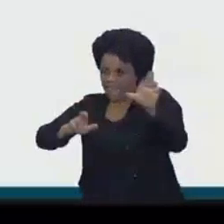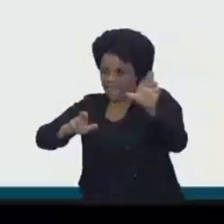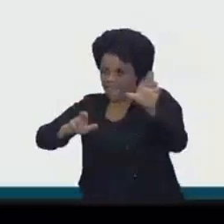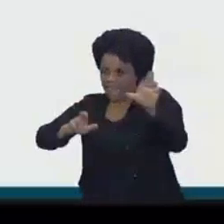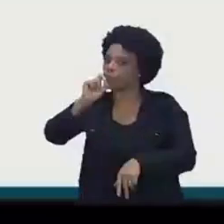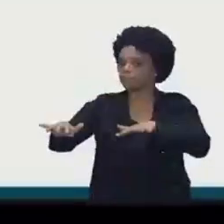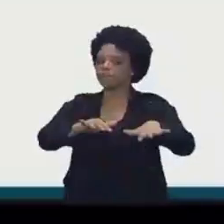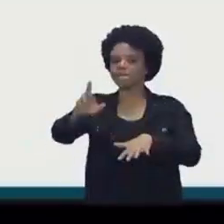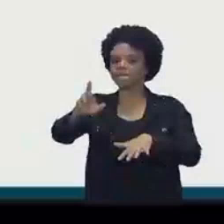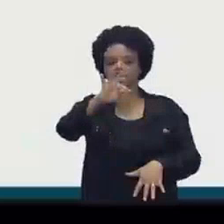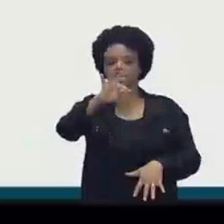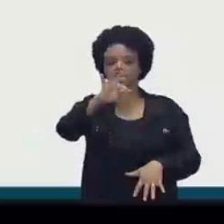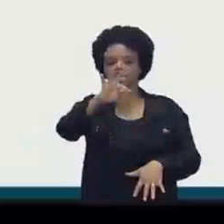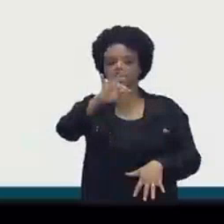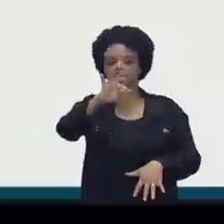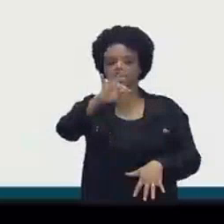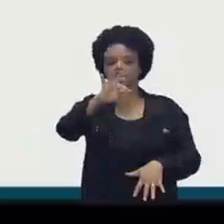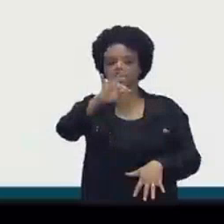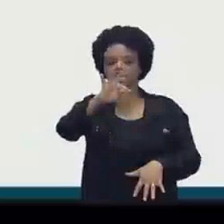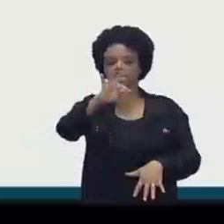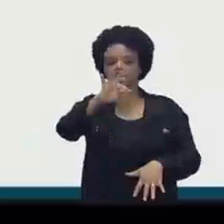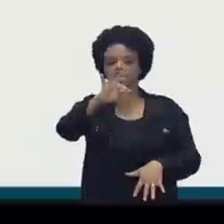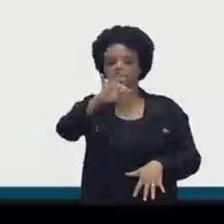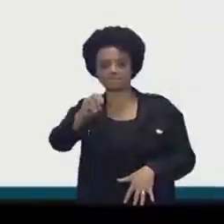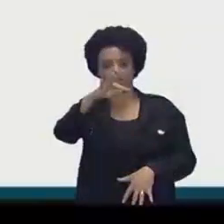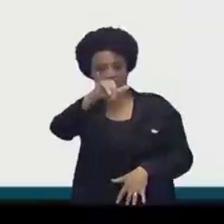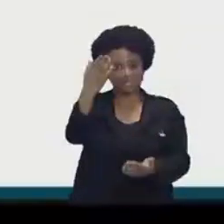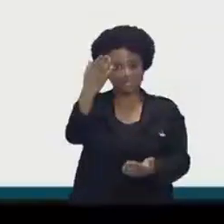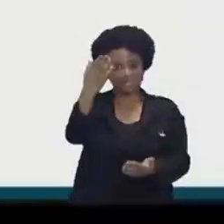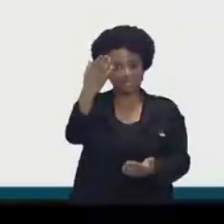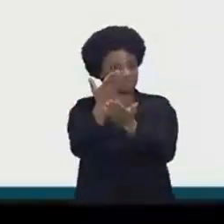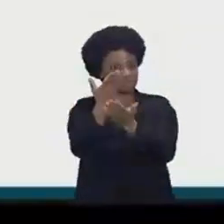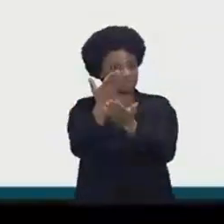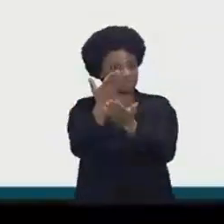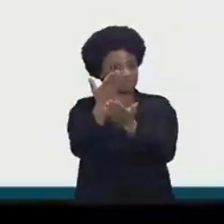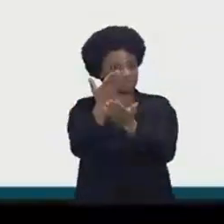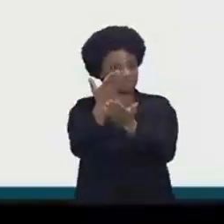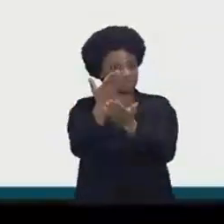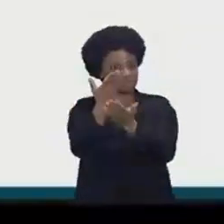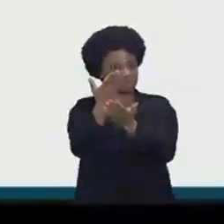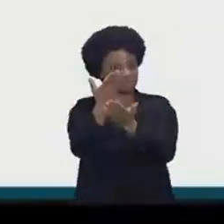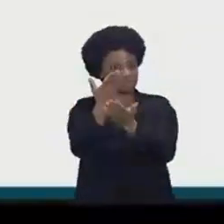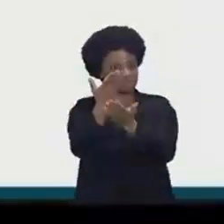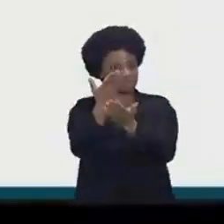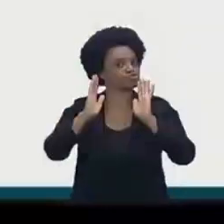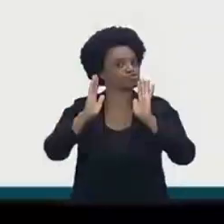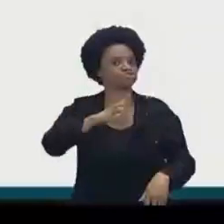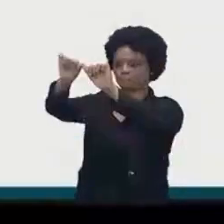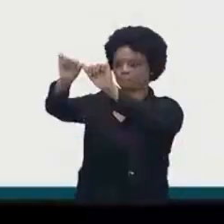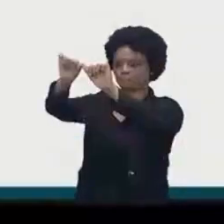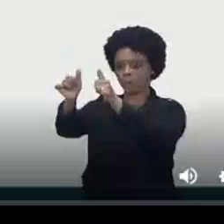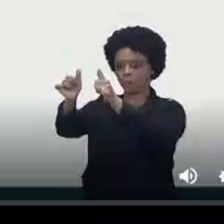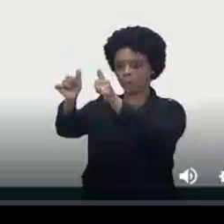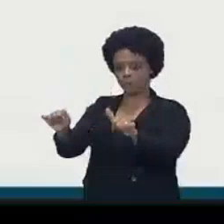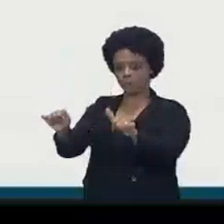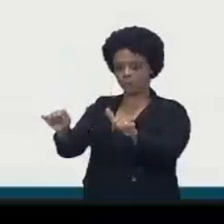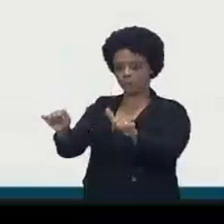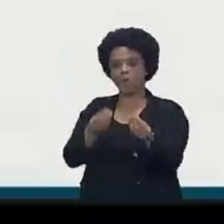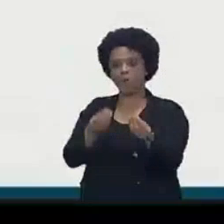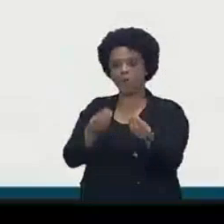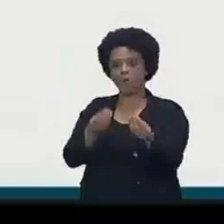uniforme, no seu roteiro de estudo, você tem aí um modelo de